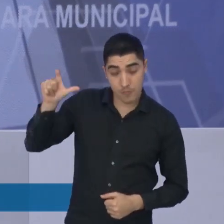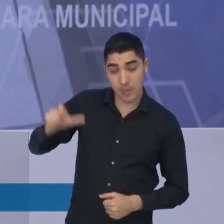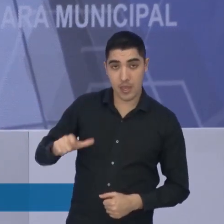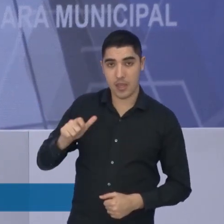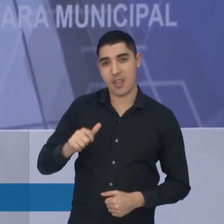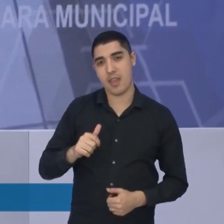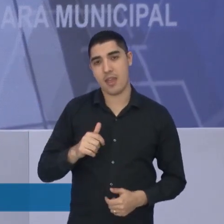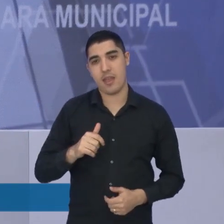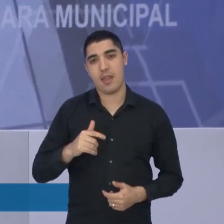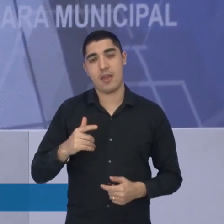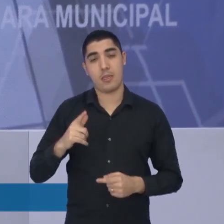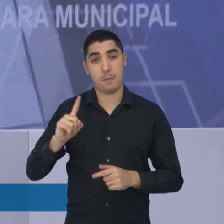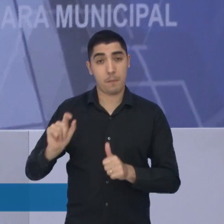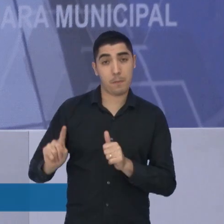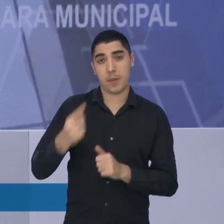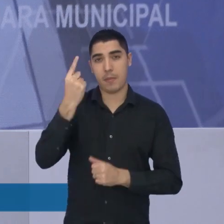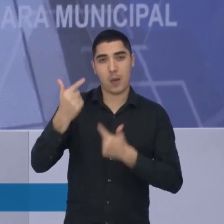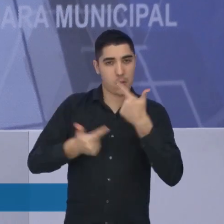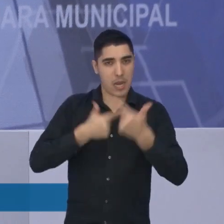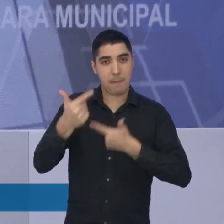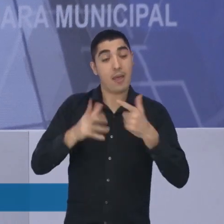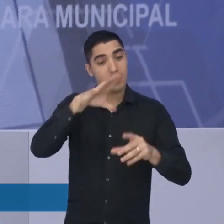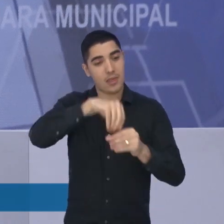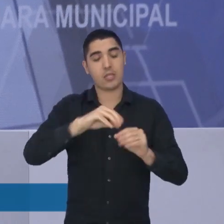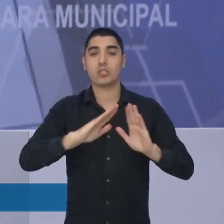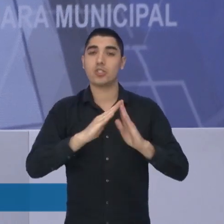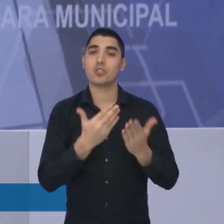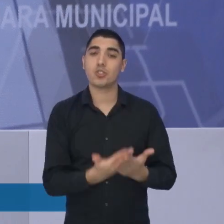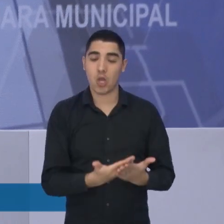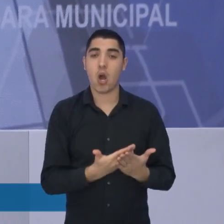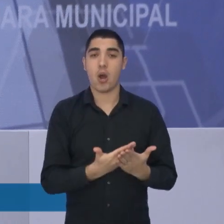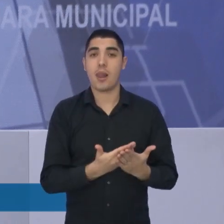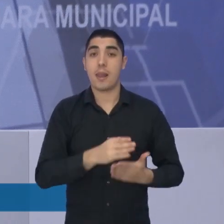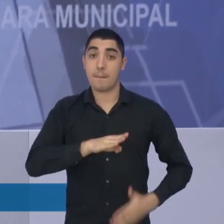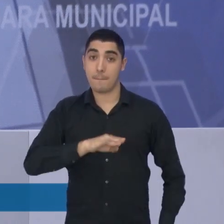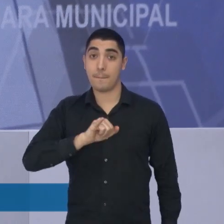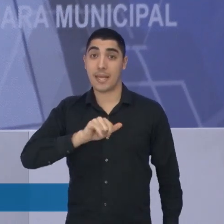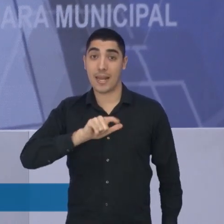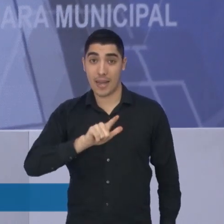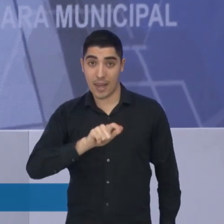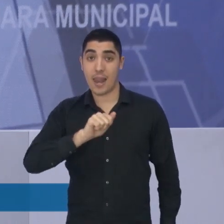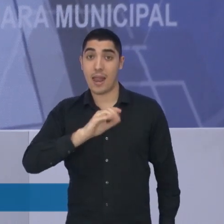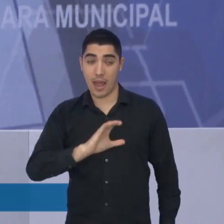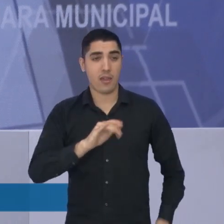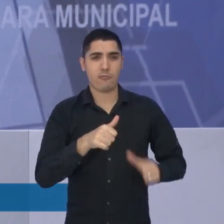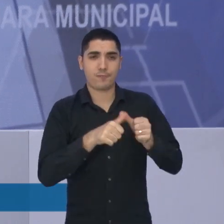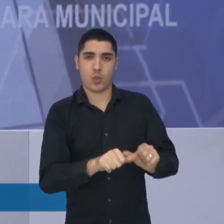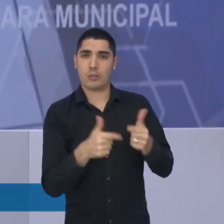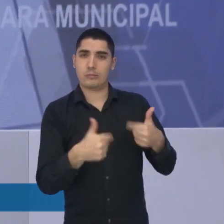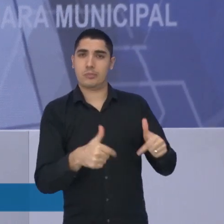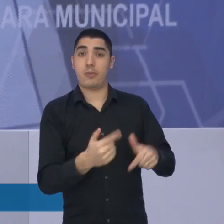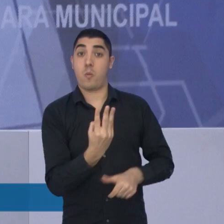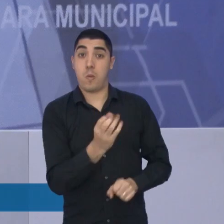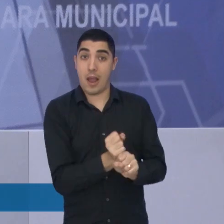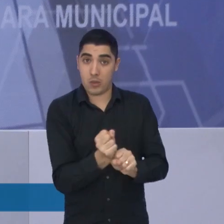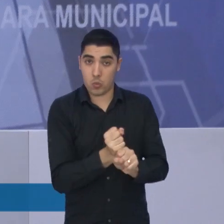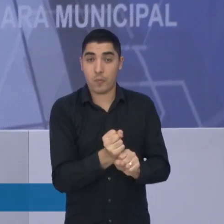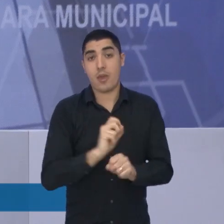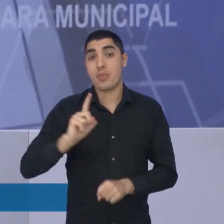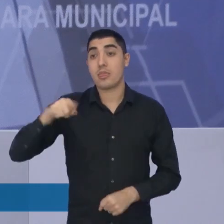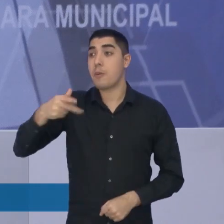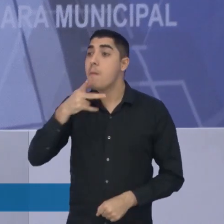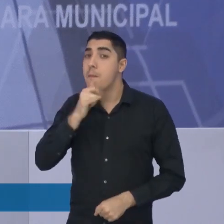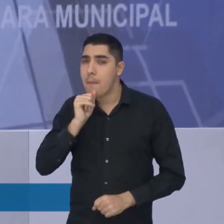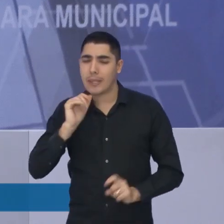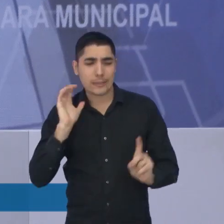no Colégio Olavo Bilac, onde ficou por 4 anos, quando, por incentivo do pai, decidiu